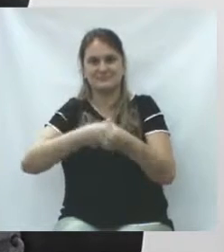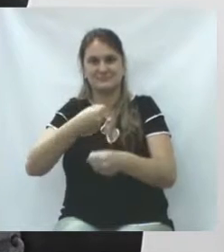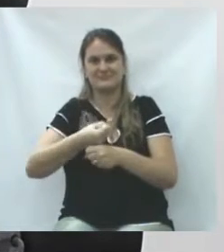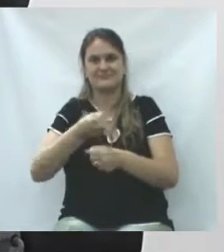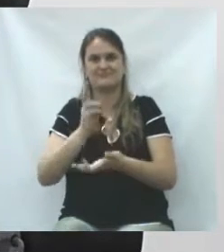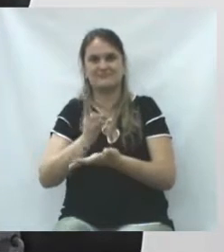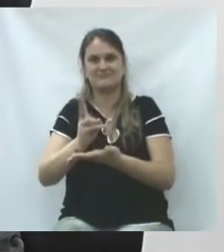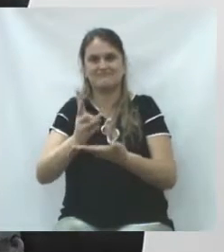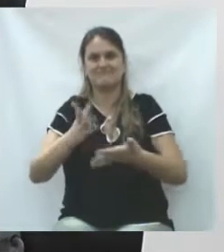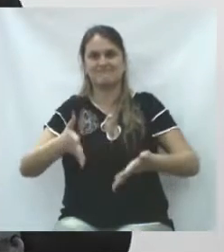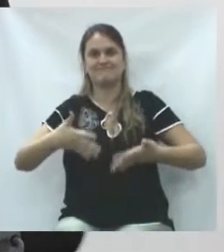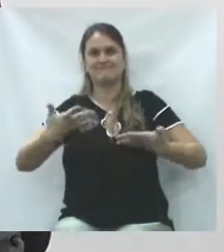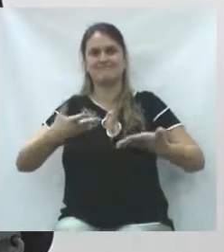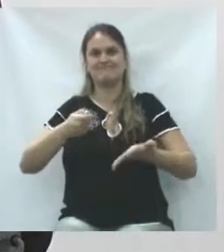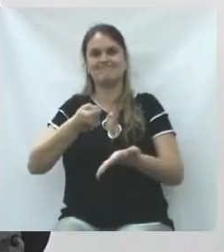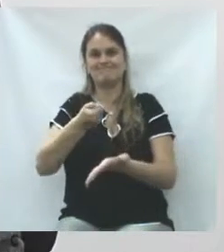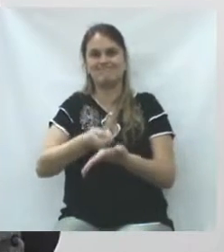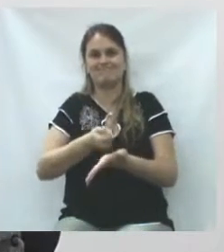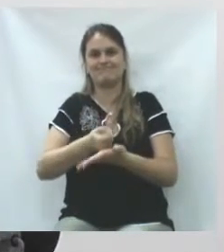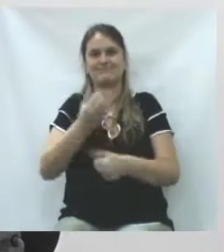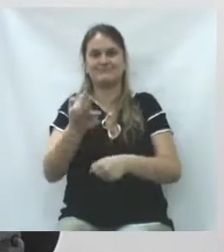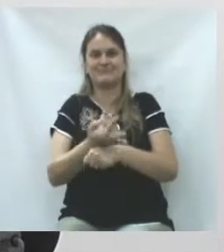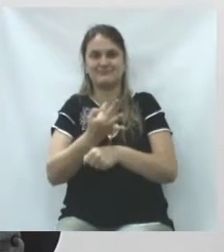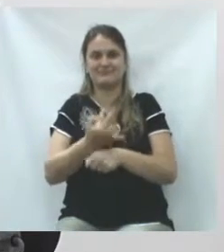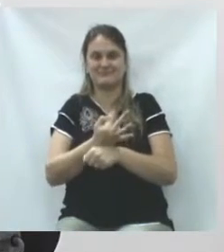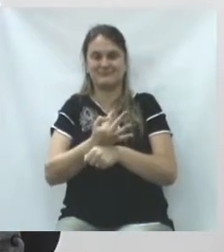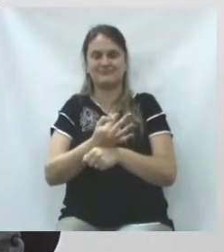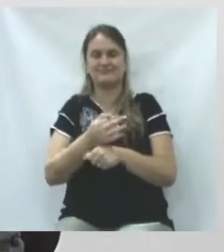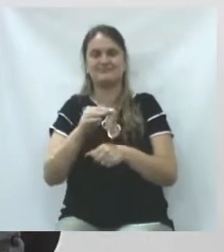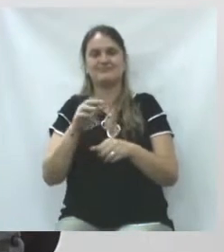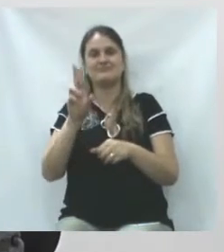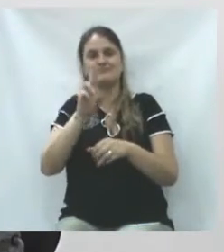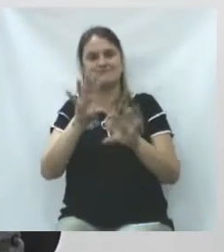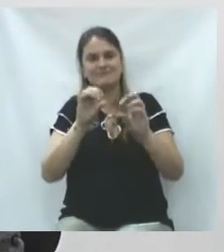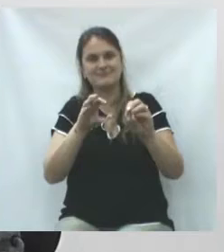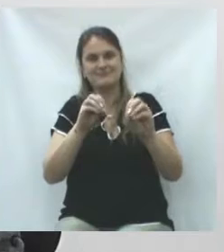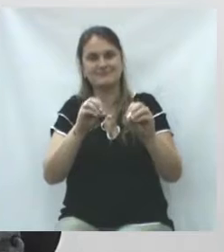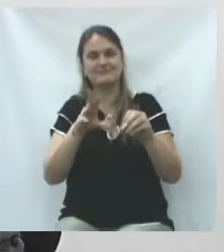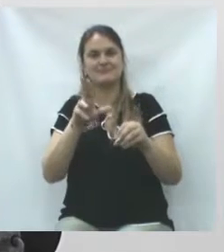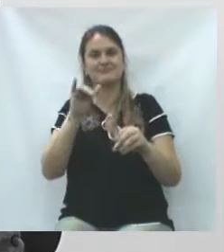firmes, porque é só através da educação mesmo que nós vamos conseguir mudar